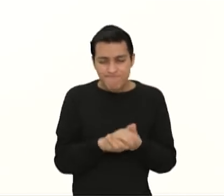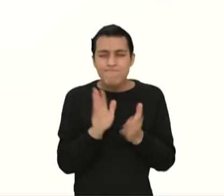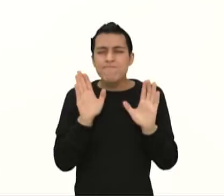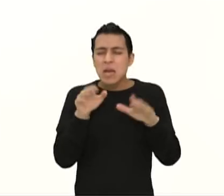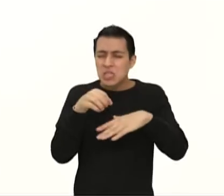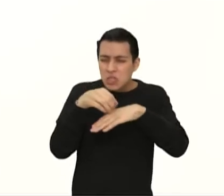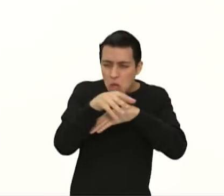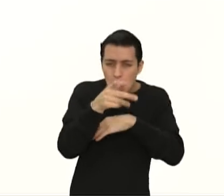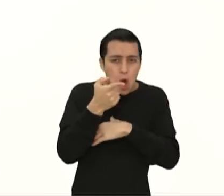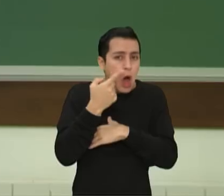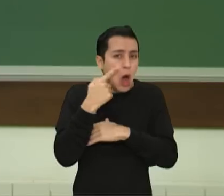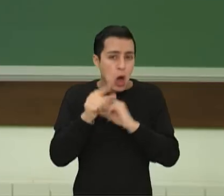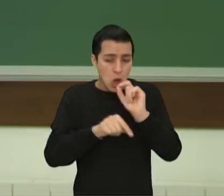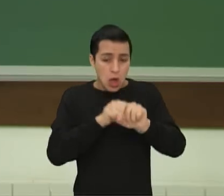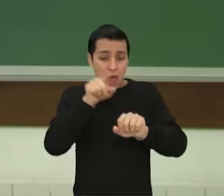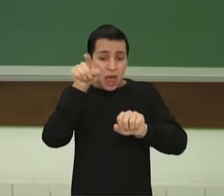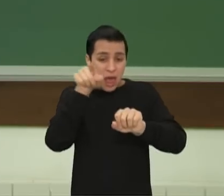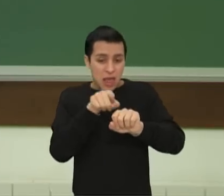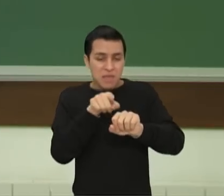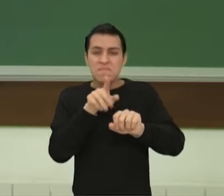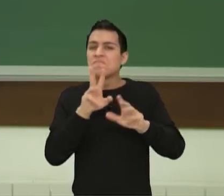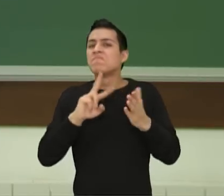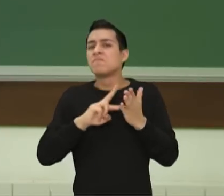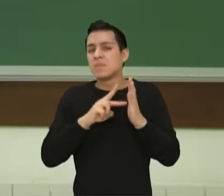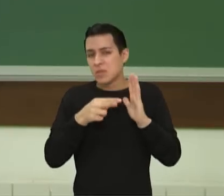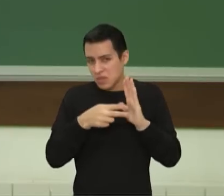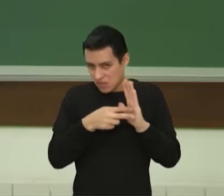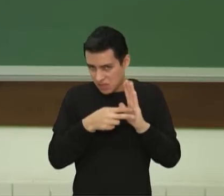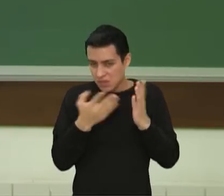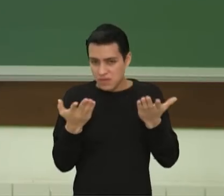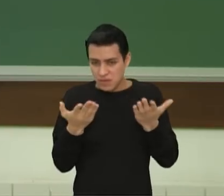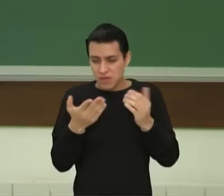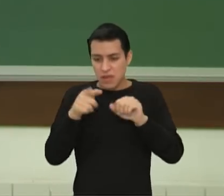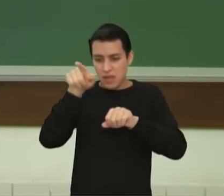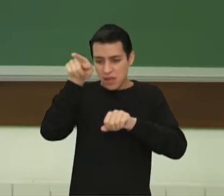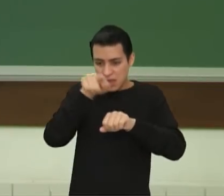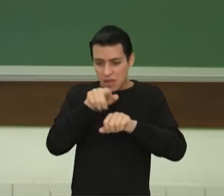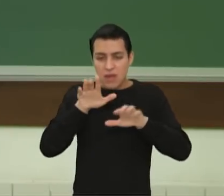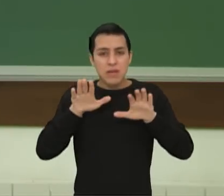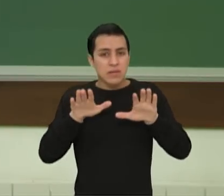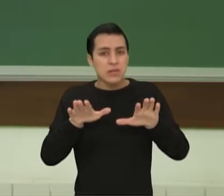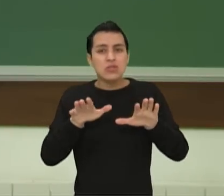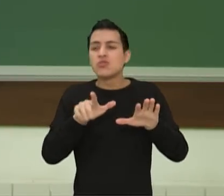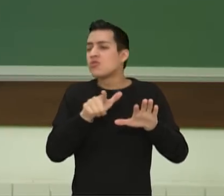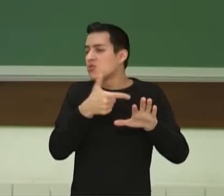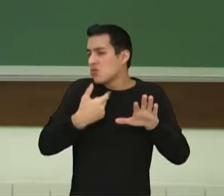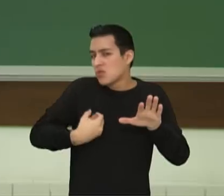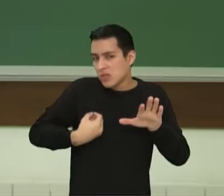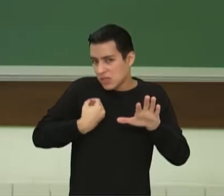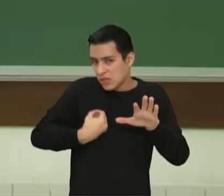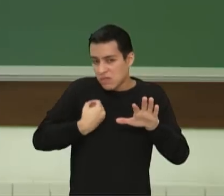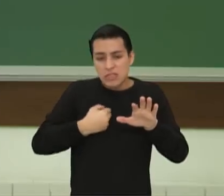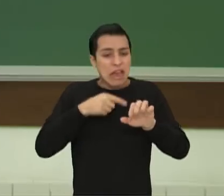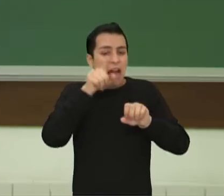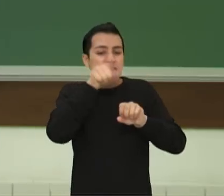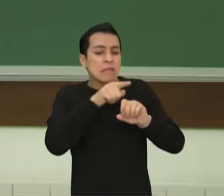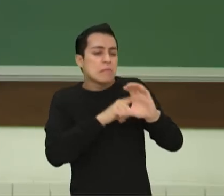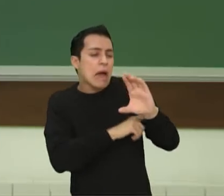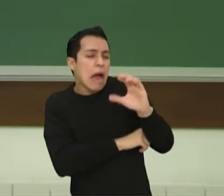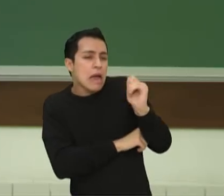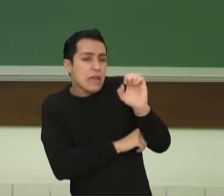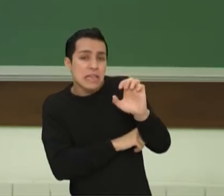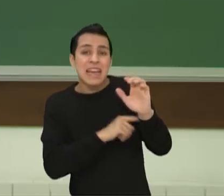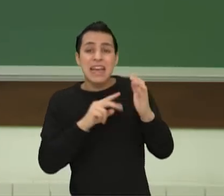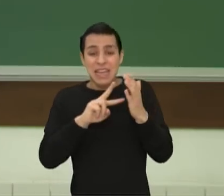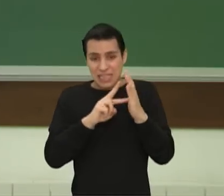o acento da crase é o acento grave. Não existe acento crase. A